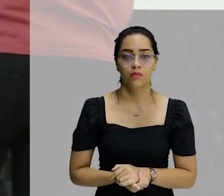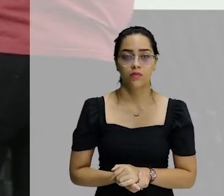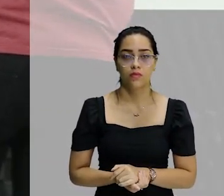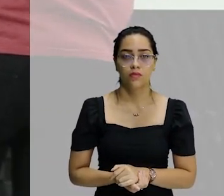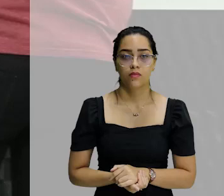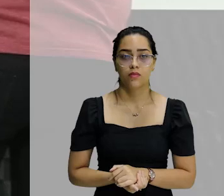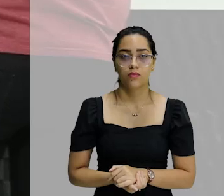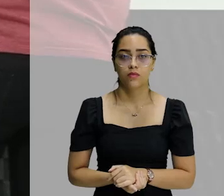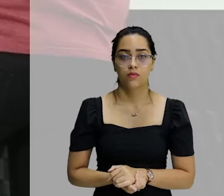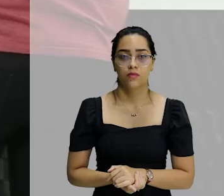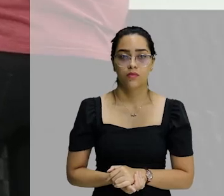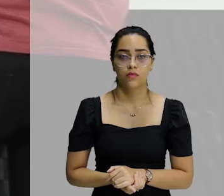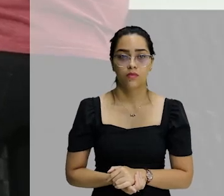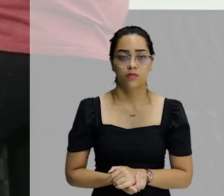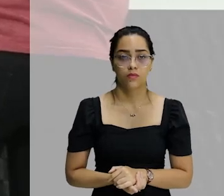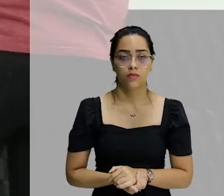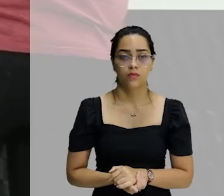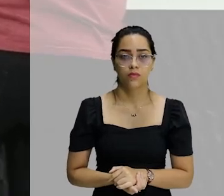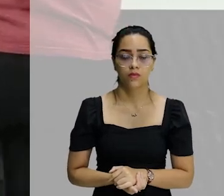Sua esfera.